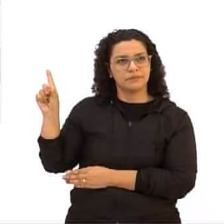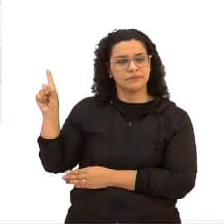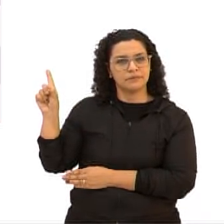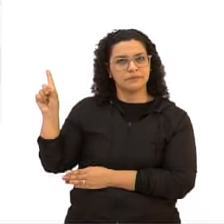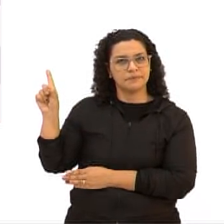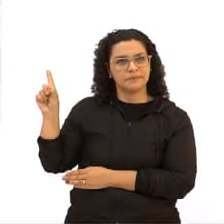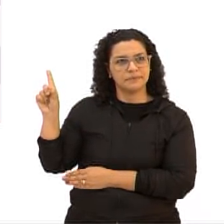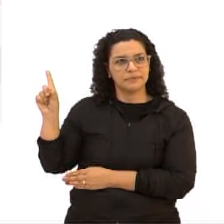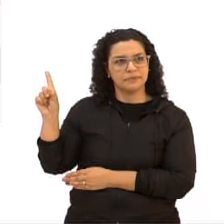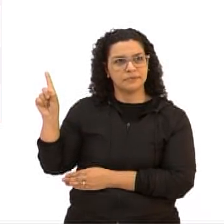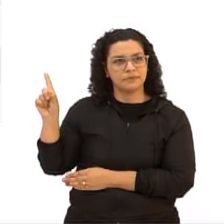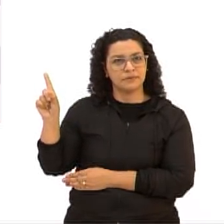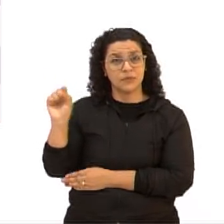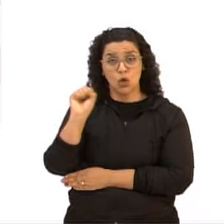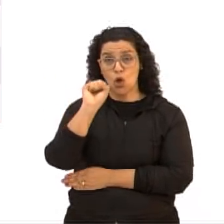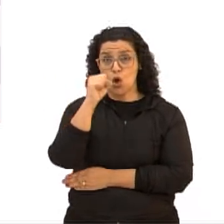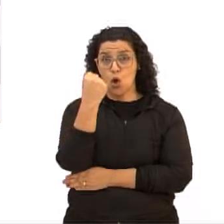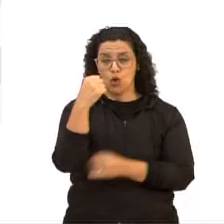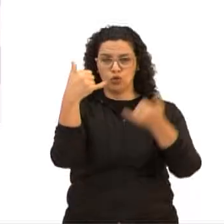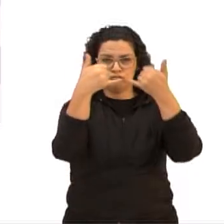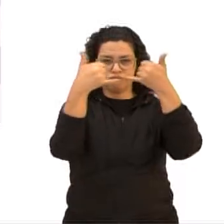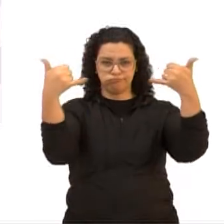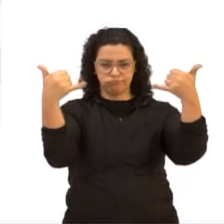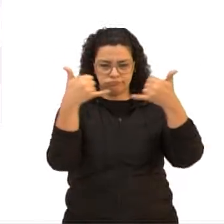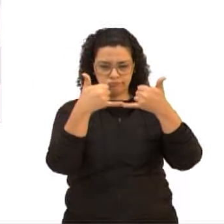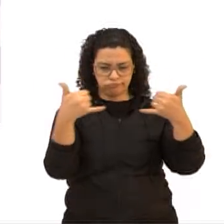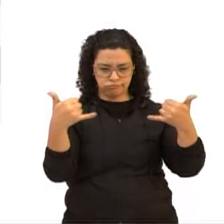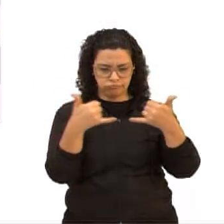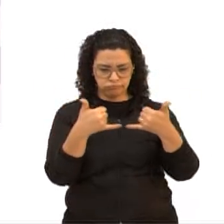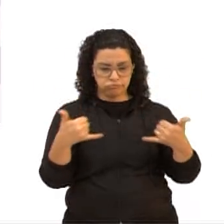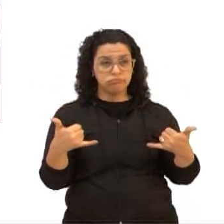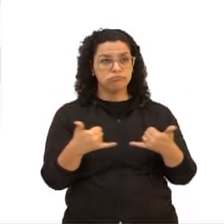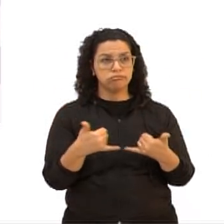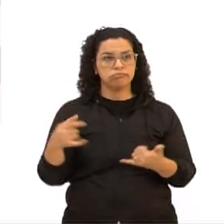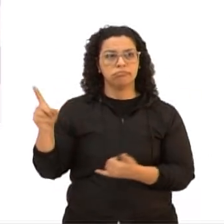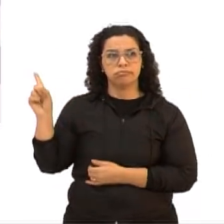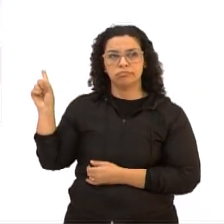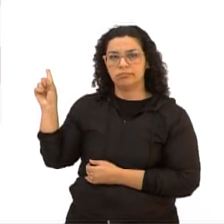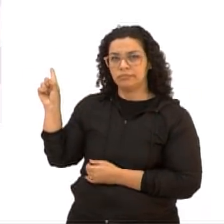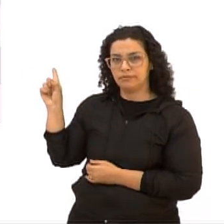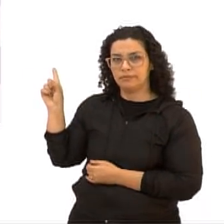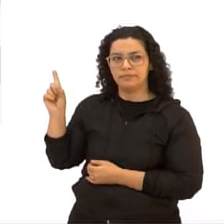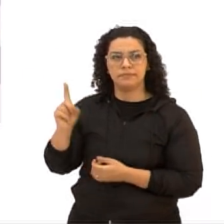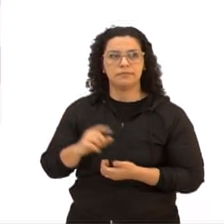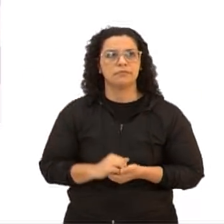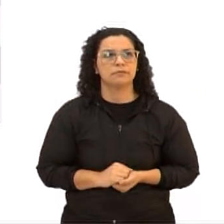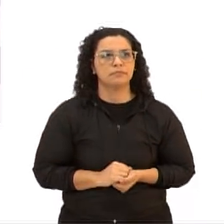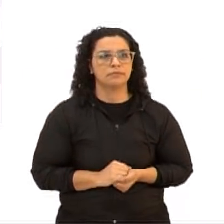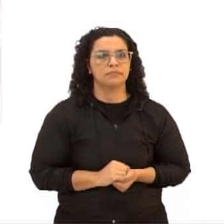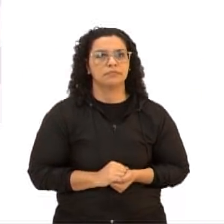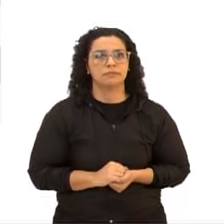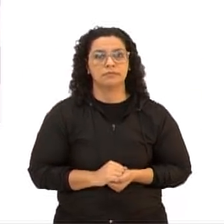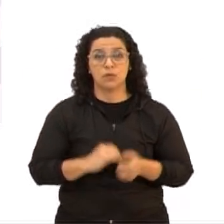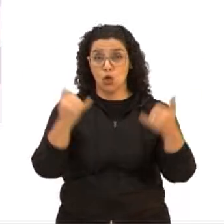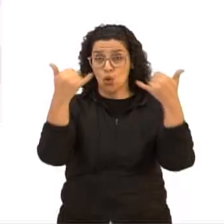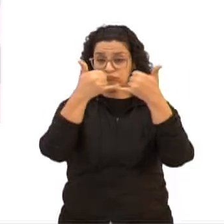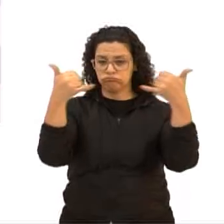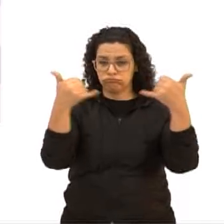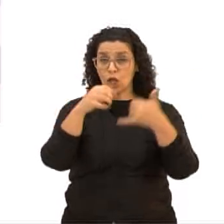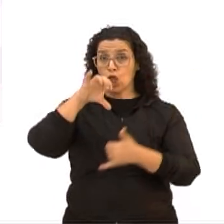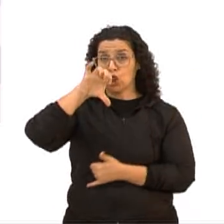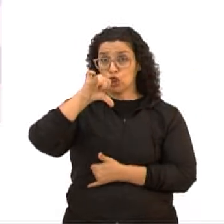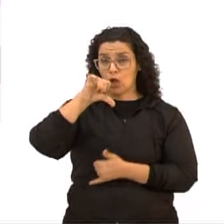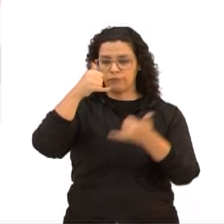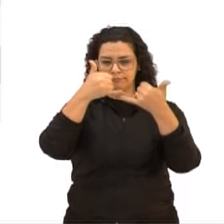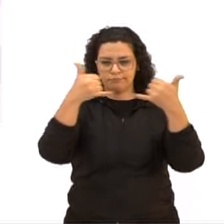8 espaços, né, com 9 linhas, todos